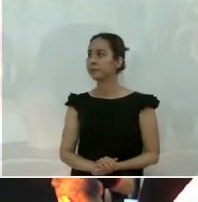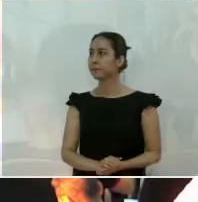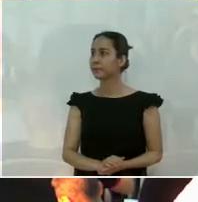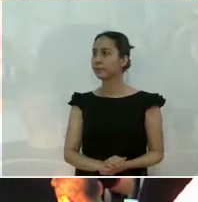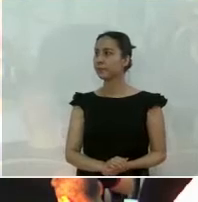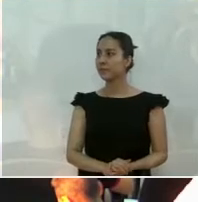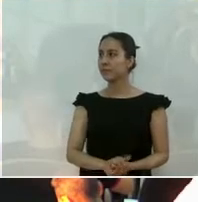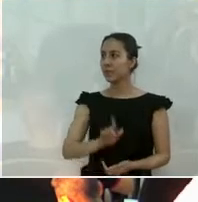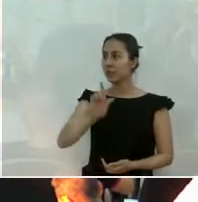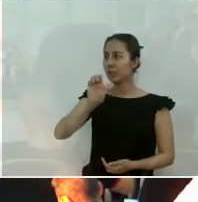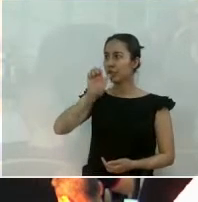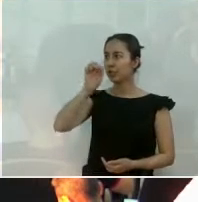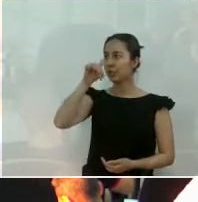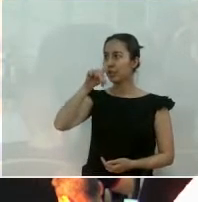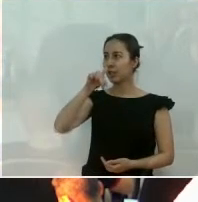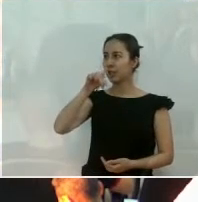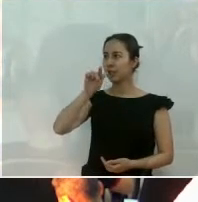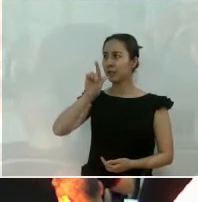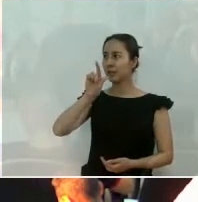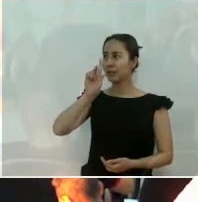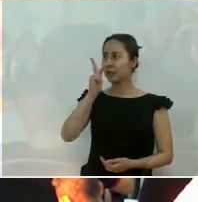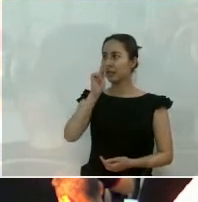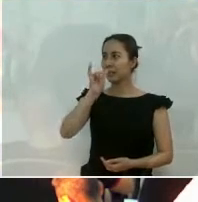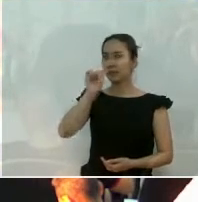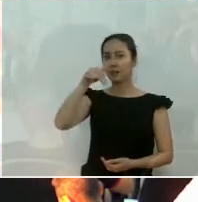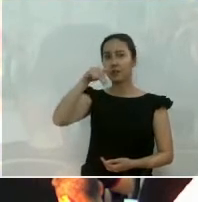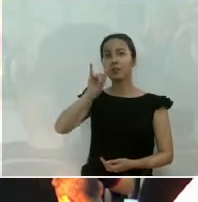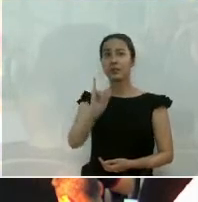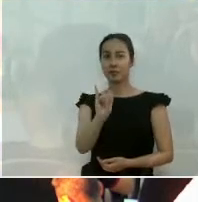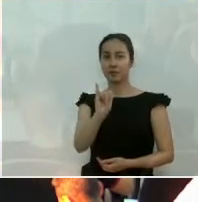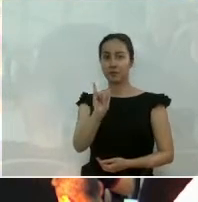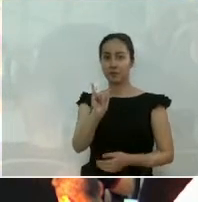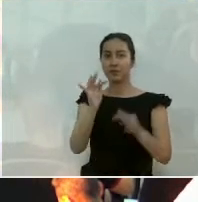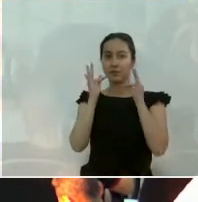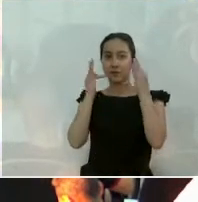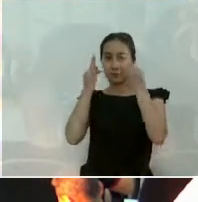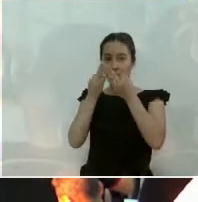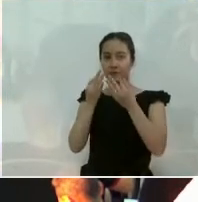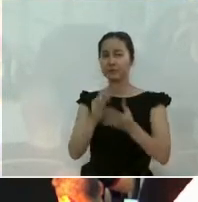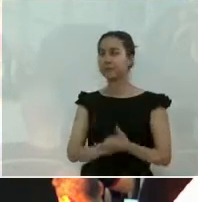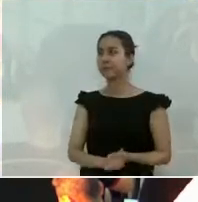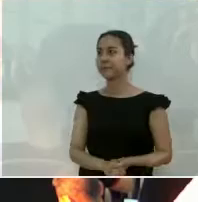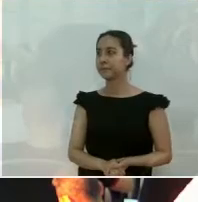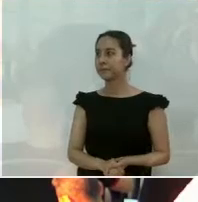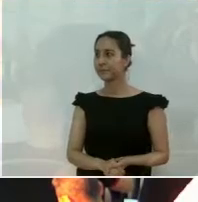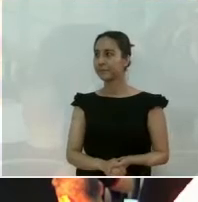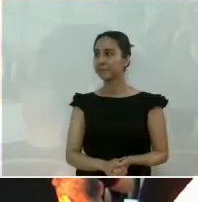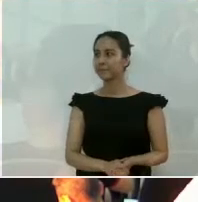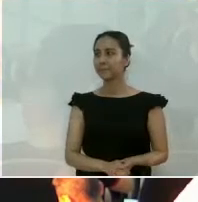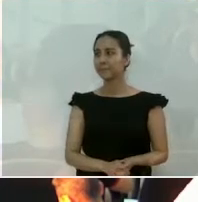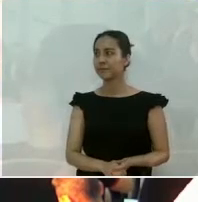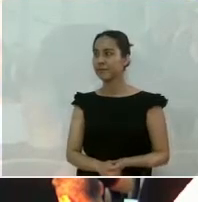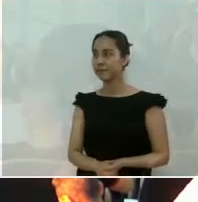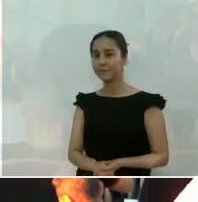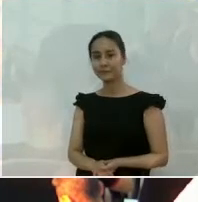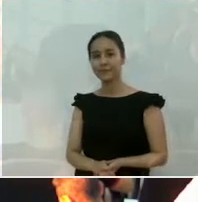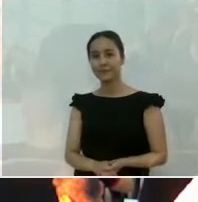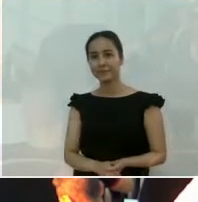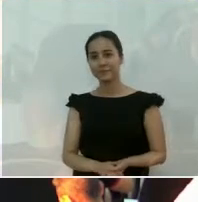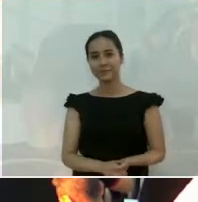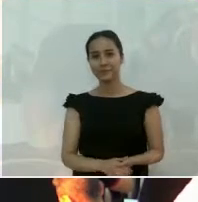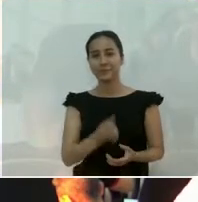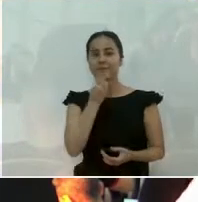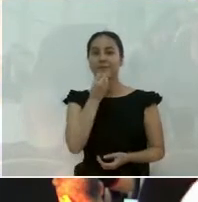jong il jang perdão desculpa pessoal muito boa